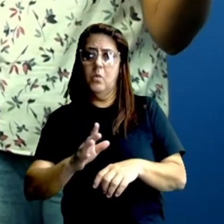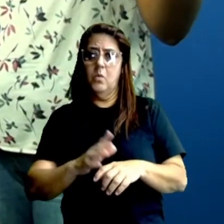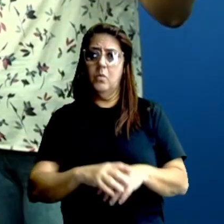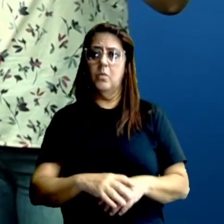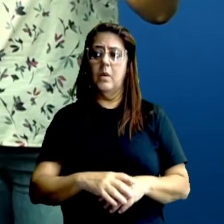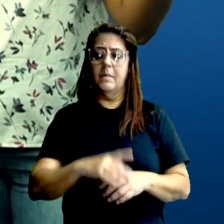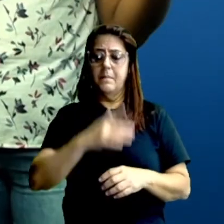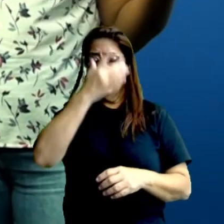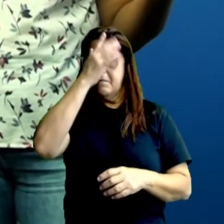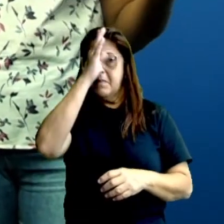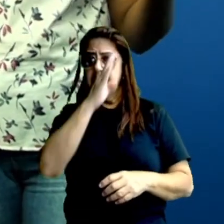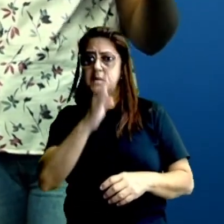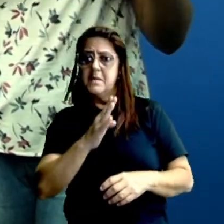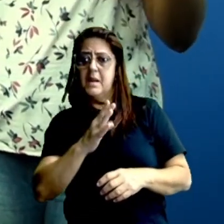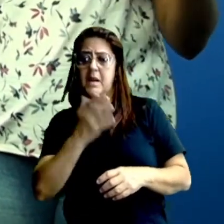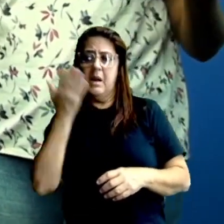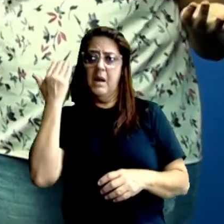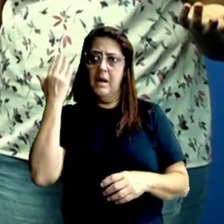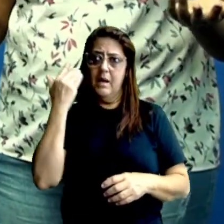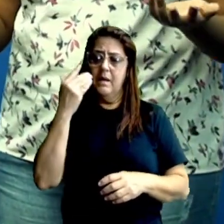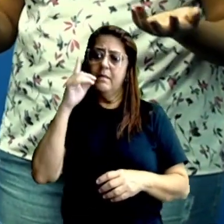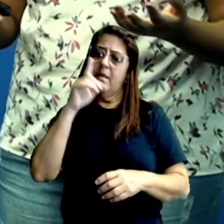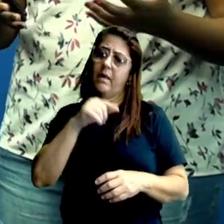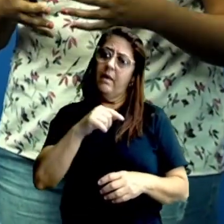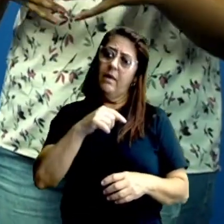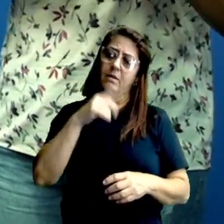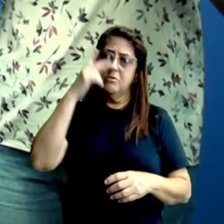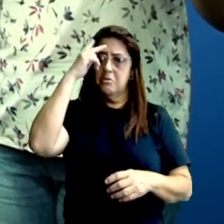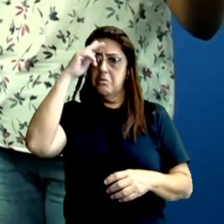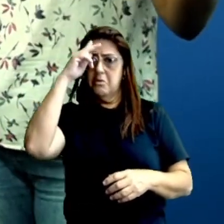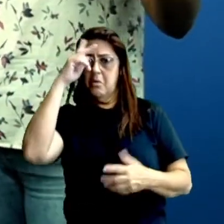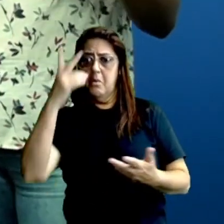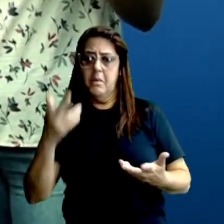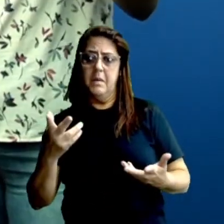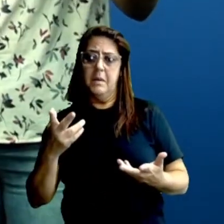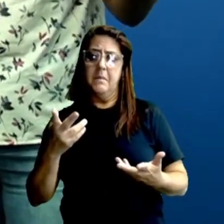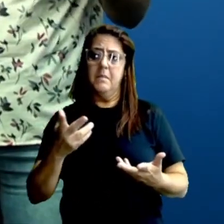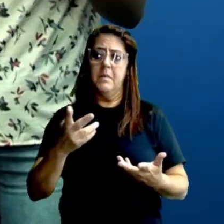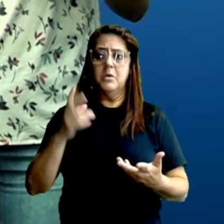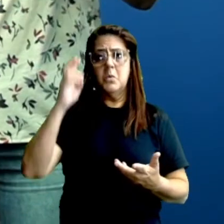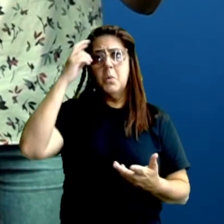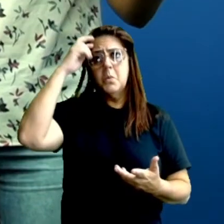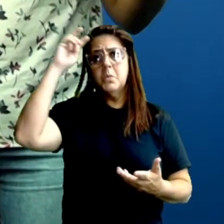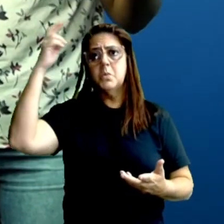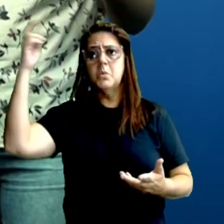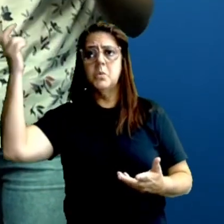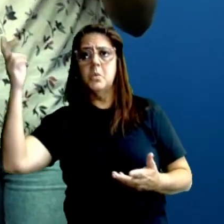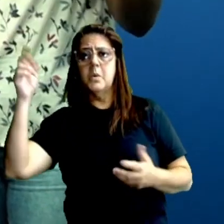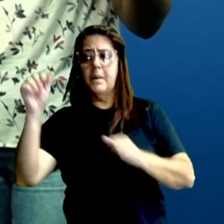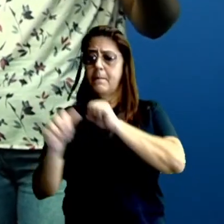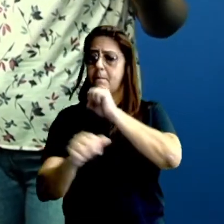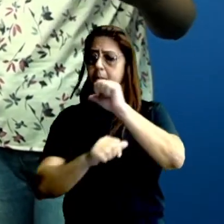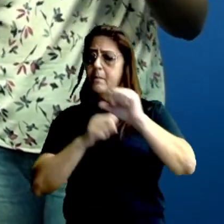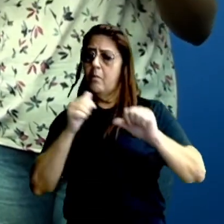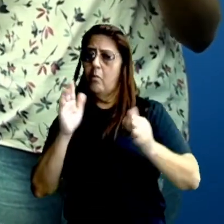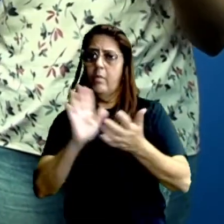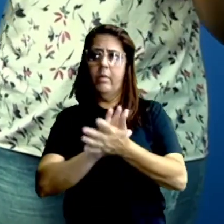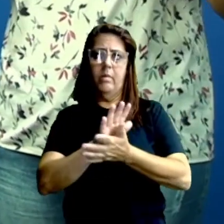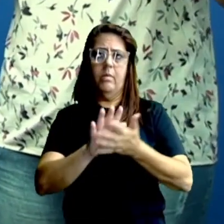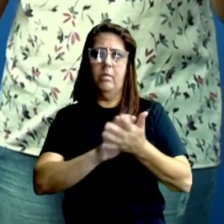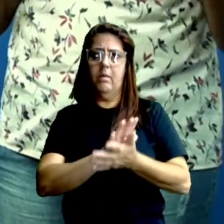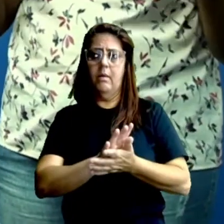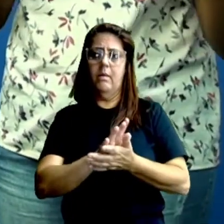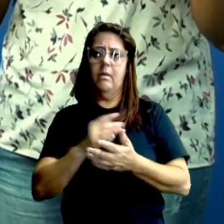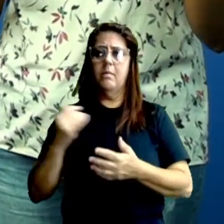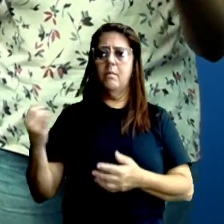do quão racista a gente era né e ainda é historicamente falando porque culturalmente os costumes eles não mudam de uma hora para